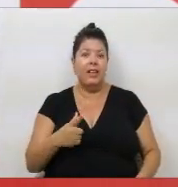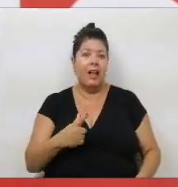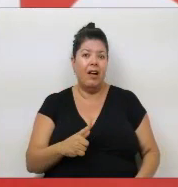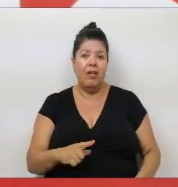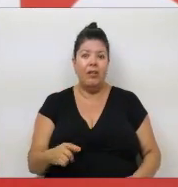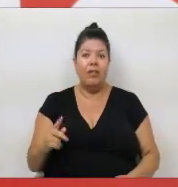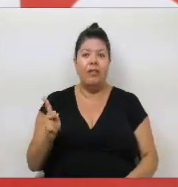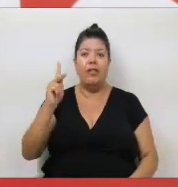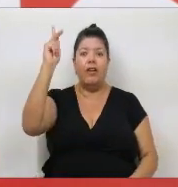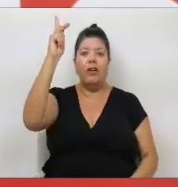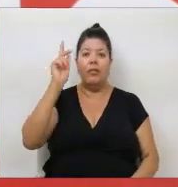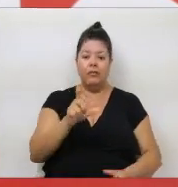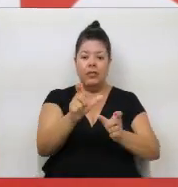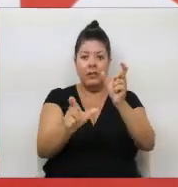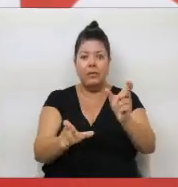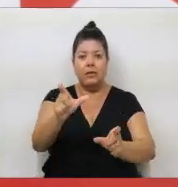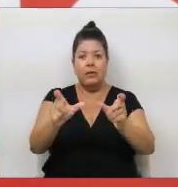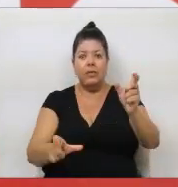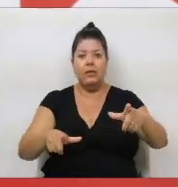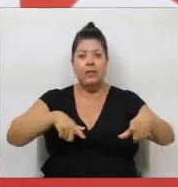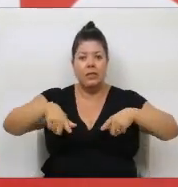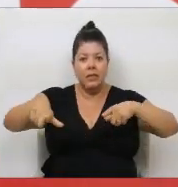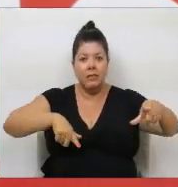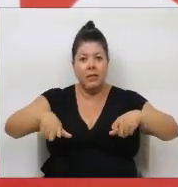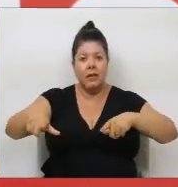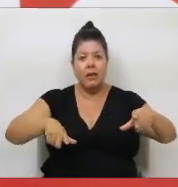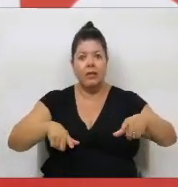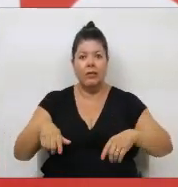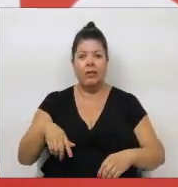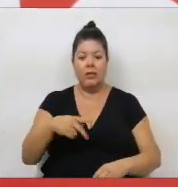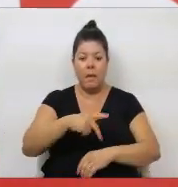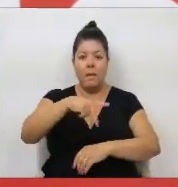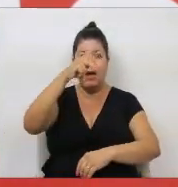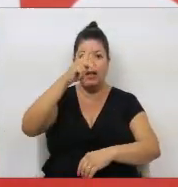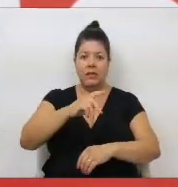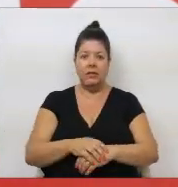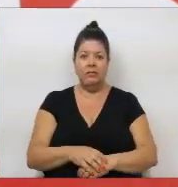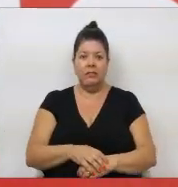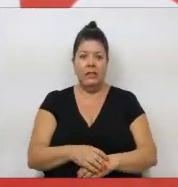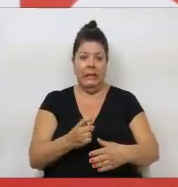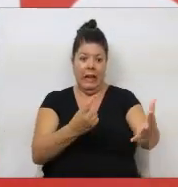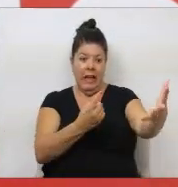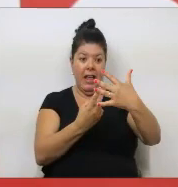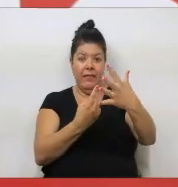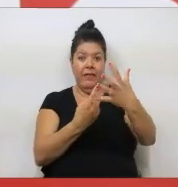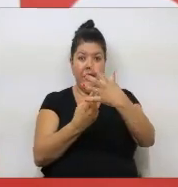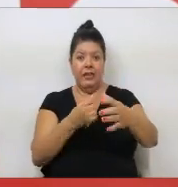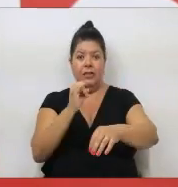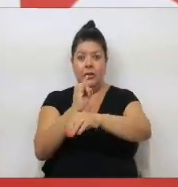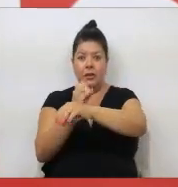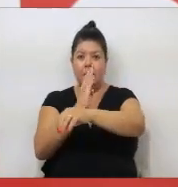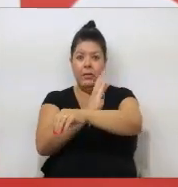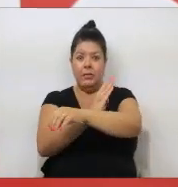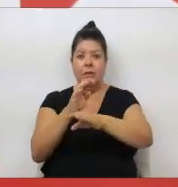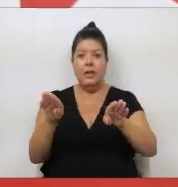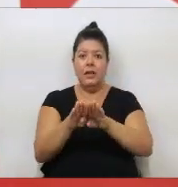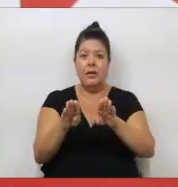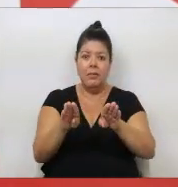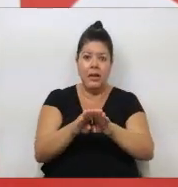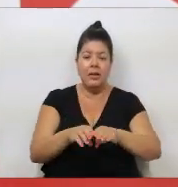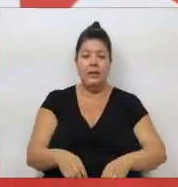valorizou a população, não valorizou os trabalhadores e trabalhadoras do nosso país. E isso refletiu em Imbituba. Isso refletiu em Imbituba,